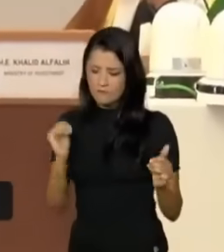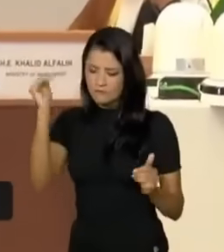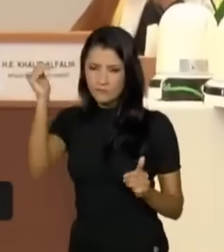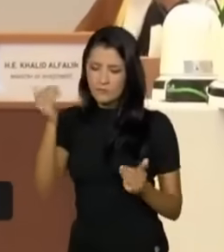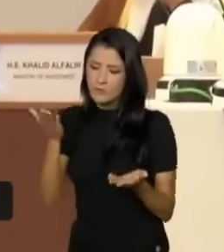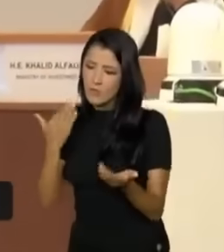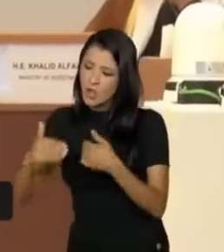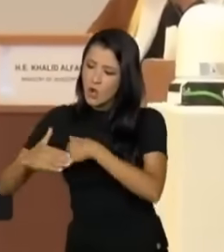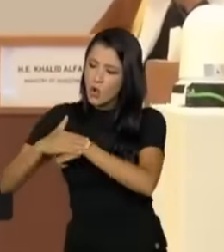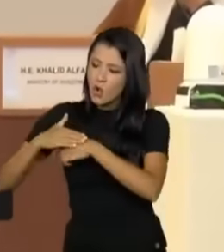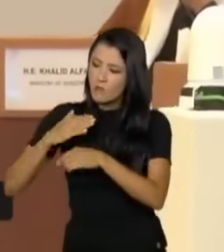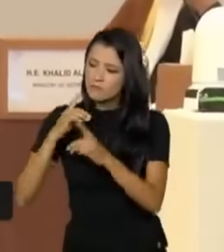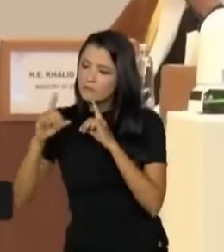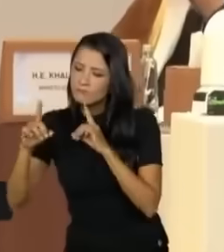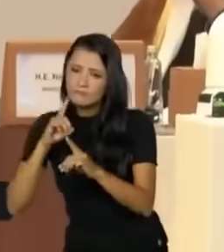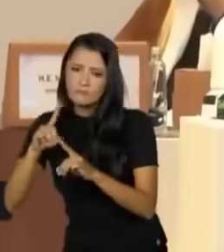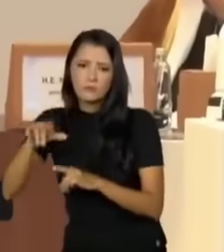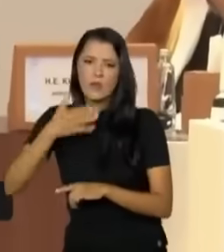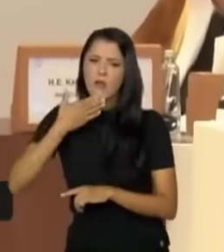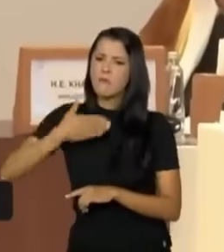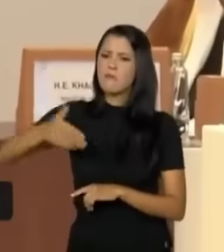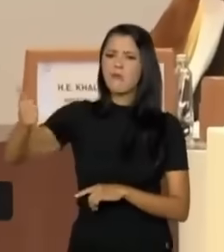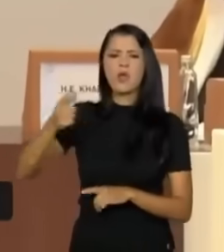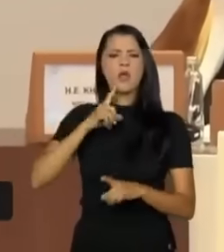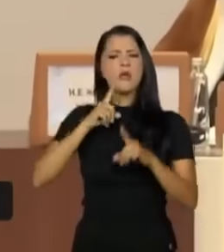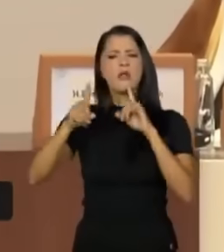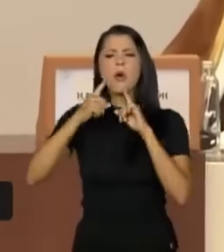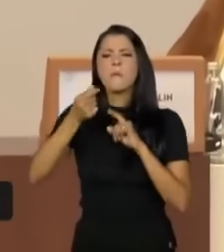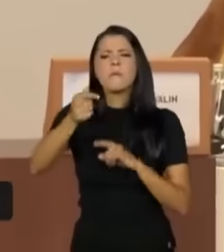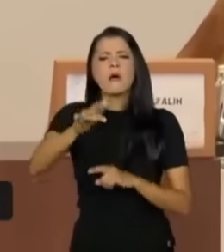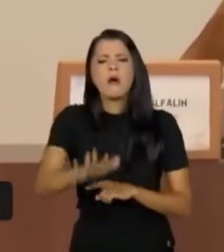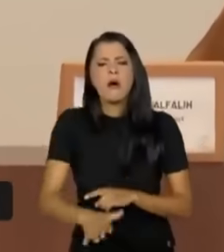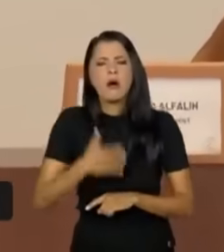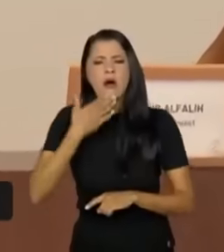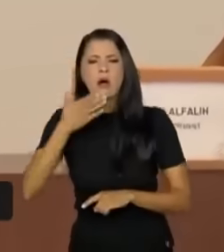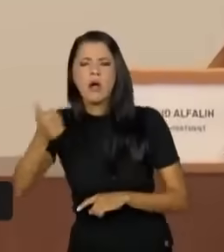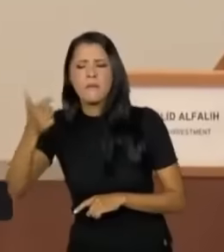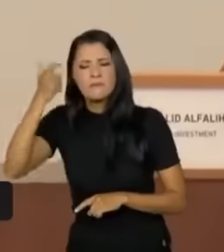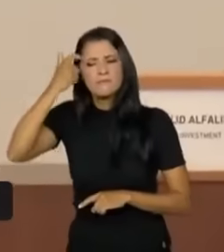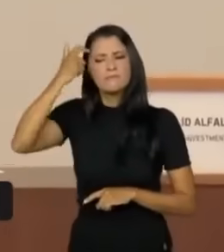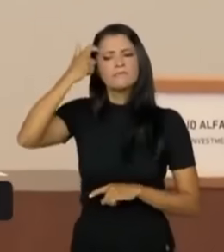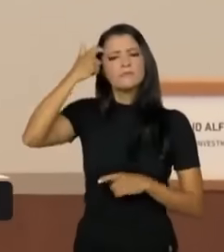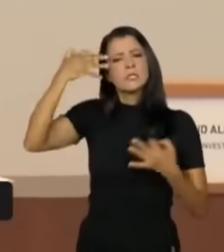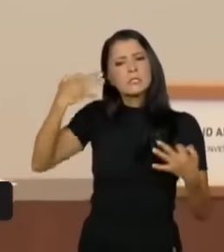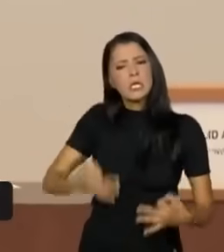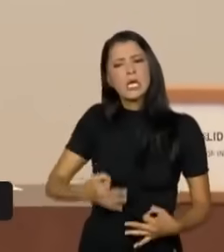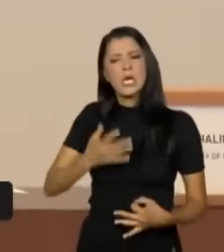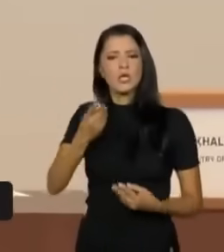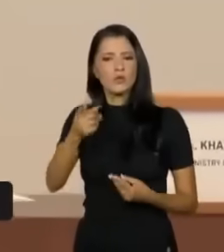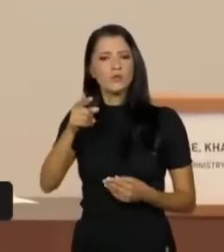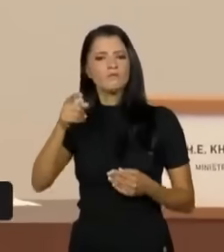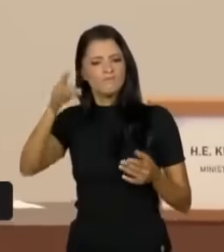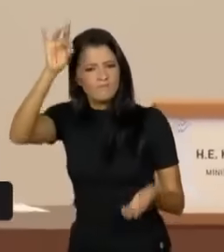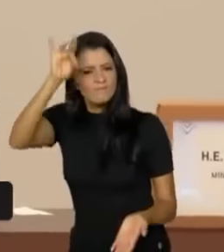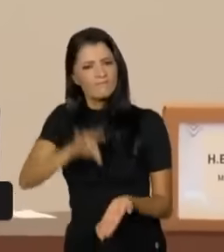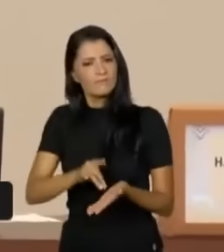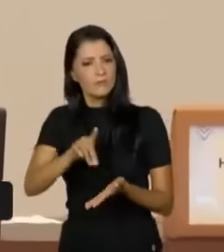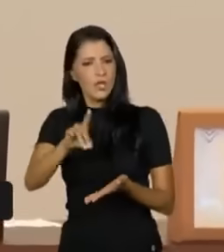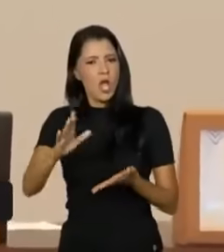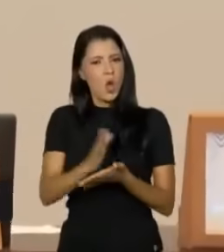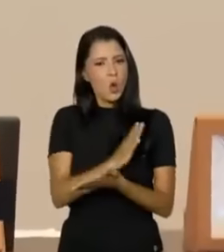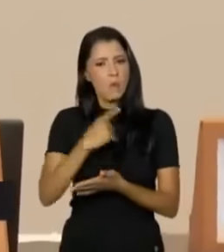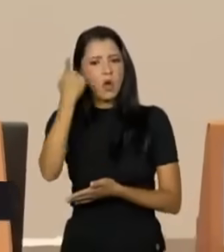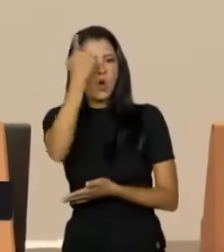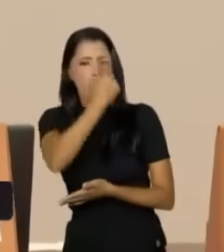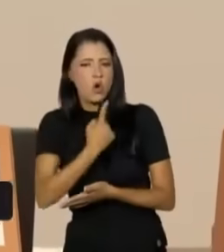diálogo. E é muito mais barato, é muito mais sensato, é muito mais eficaz você perder algumas